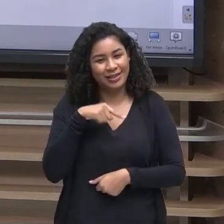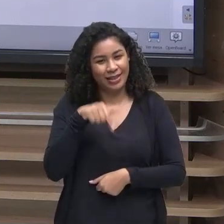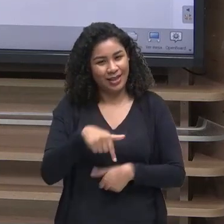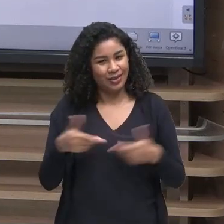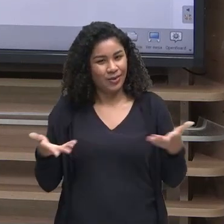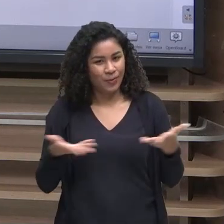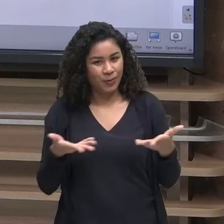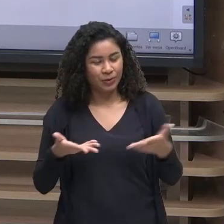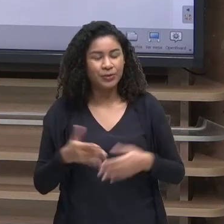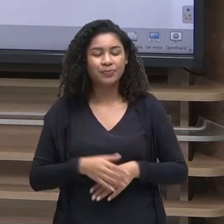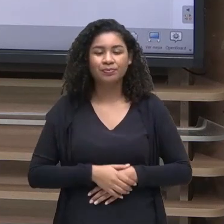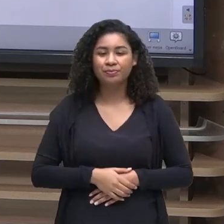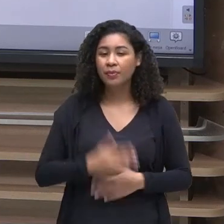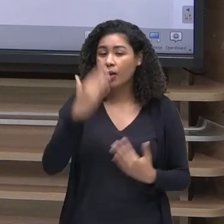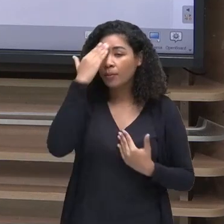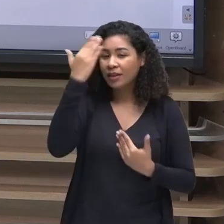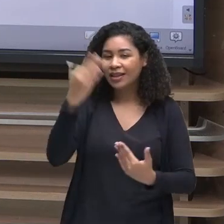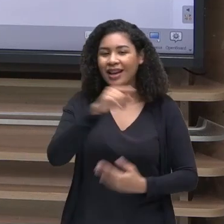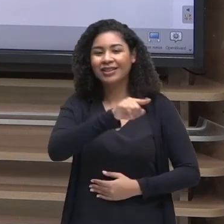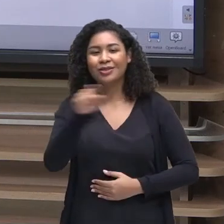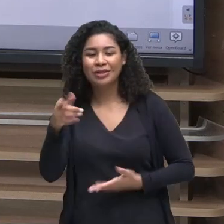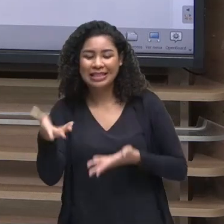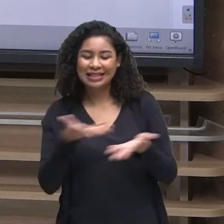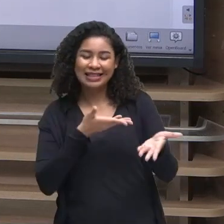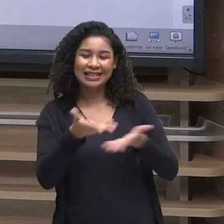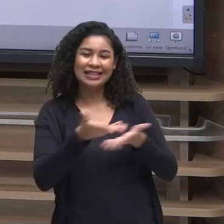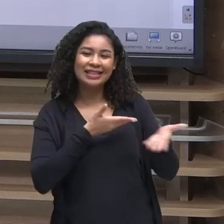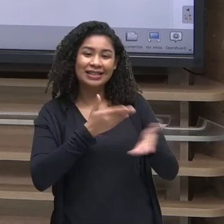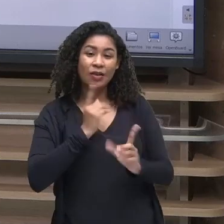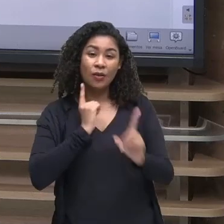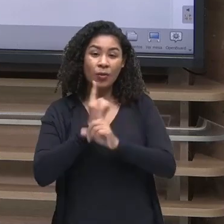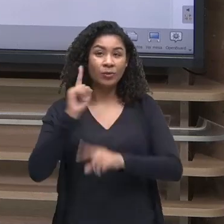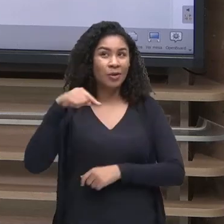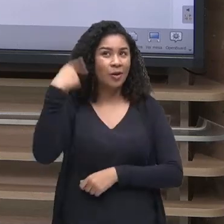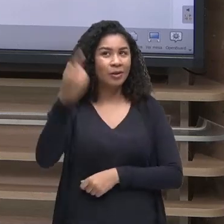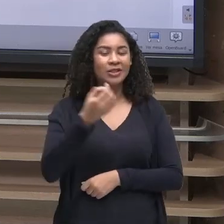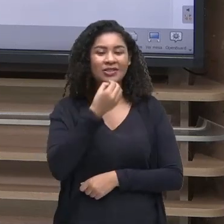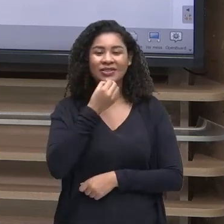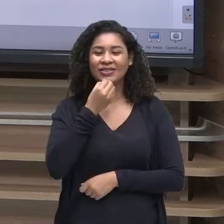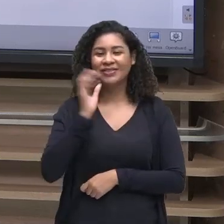Muito obrigada a participação de vocês e até a próxima.